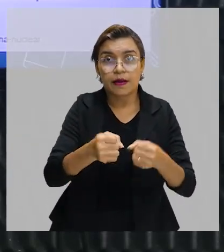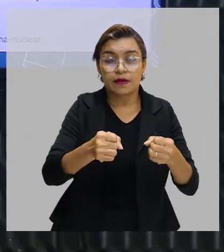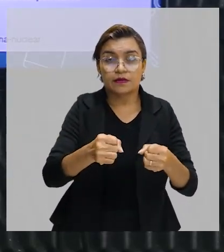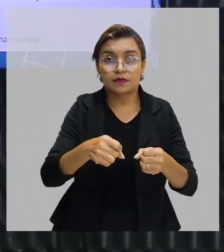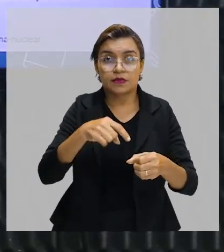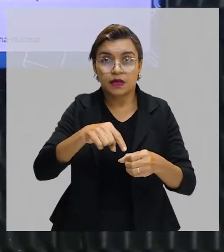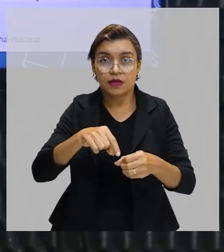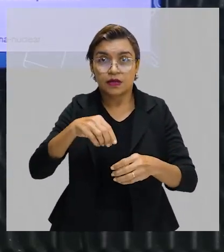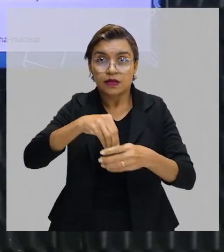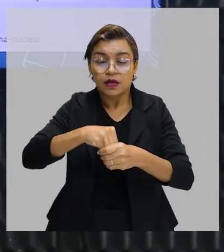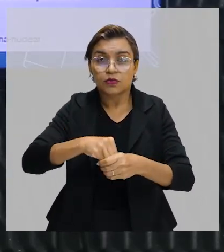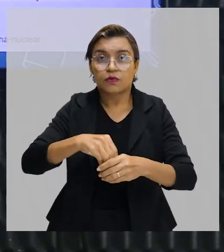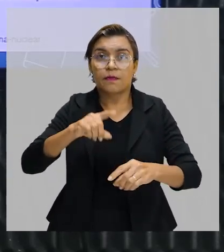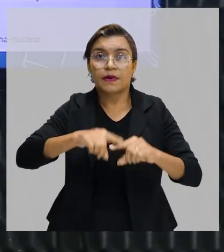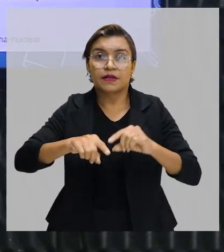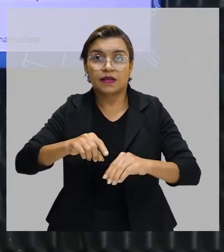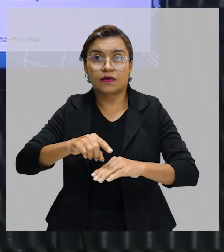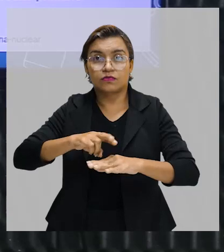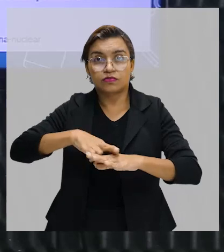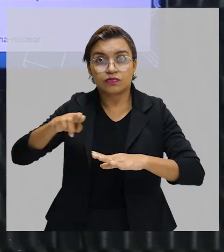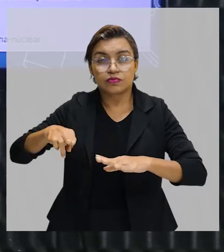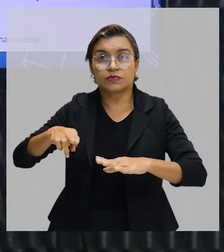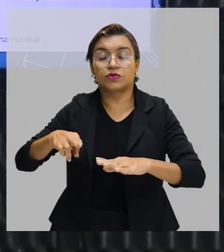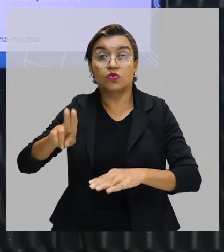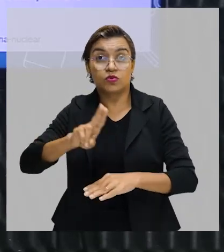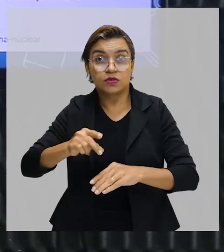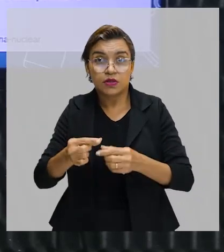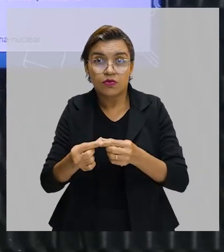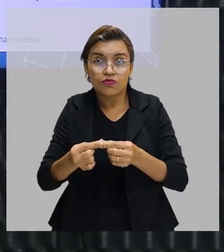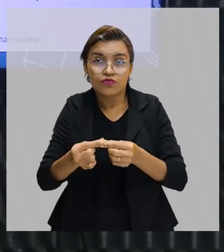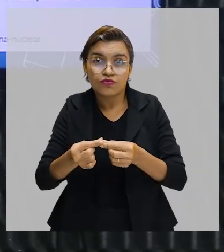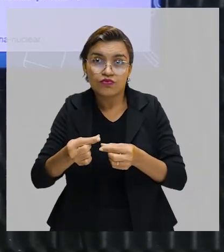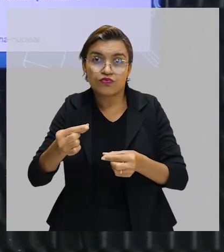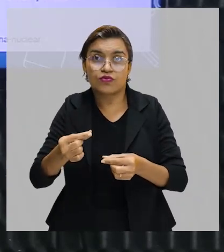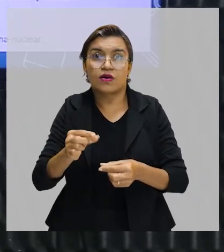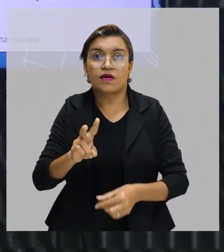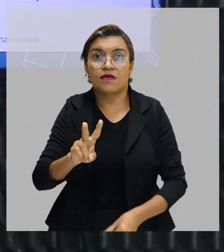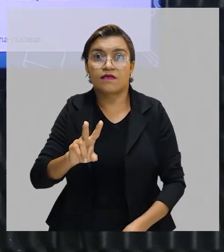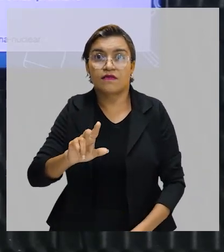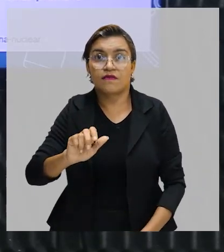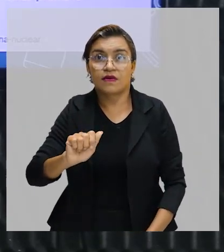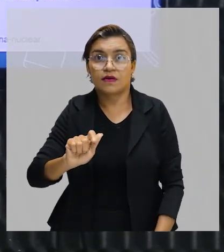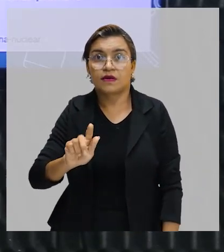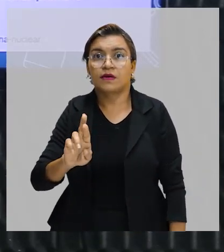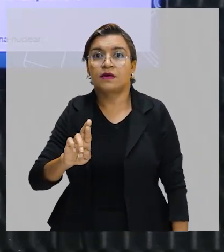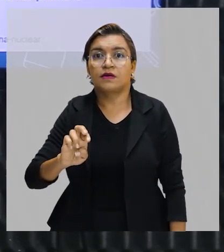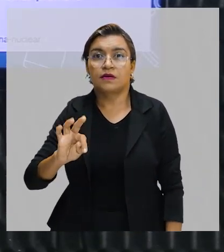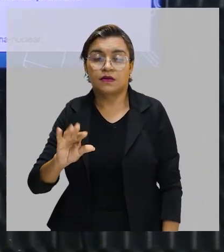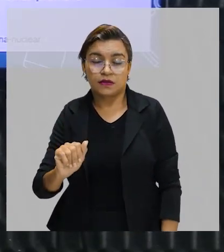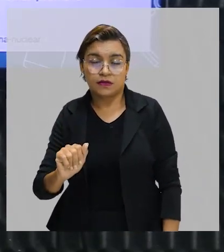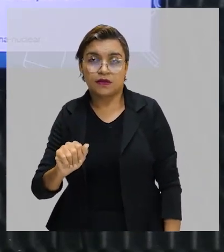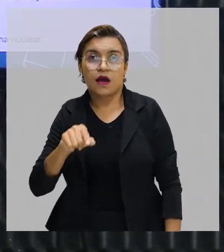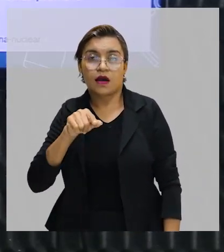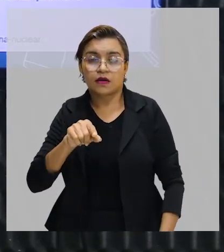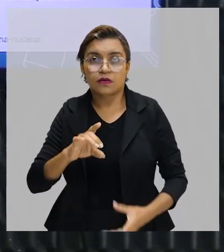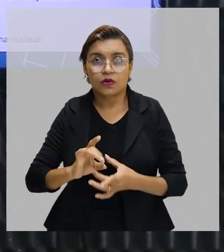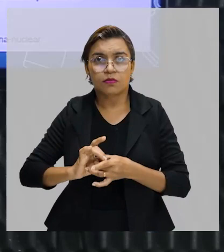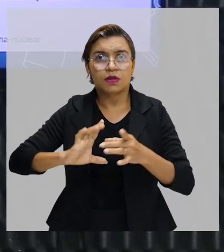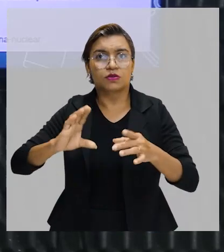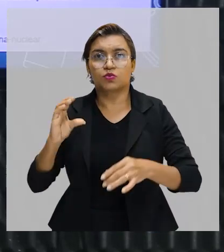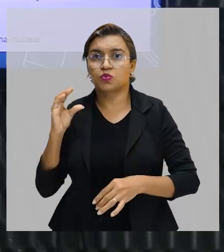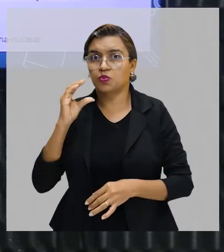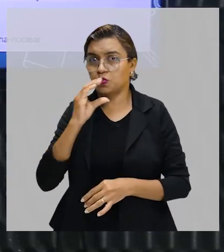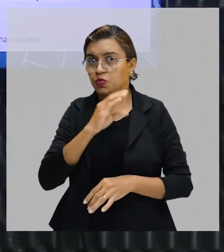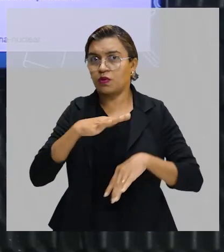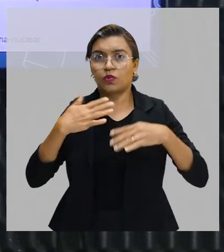material radioativo que estão lá nessas varetinhas, certo? E esse processo vai fazer com que aconteça ali uma liberação de calor muito